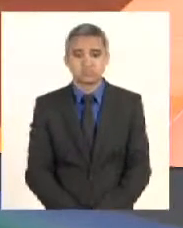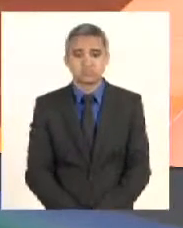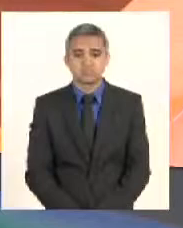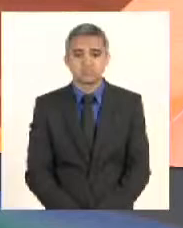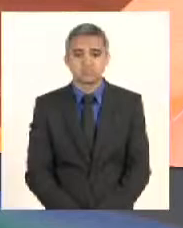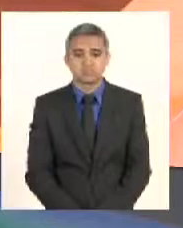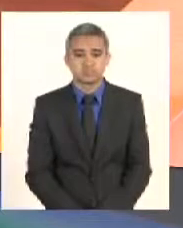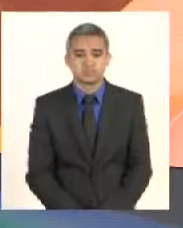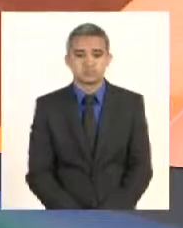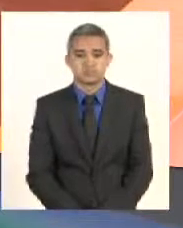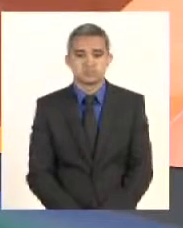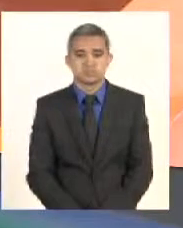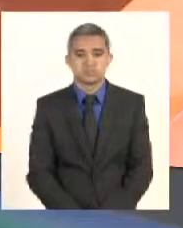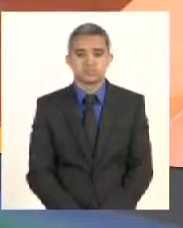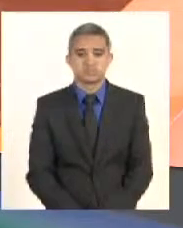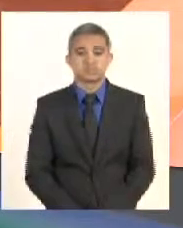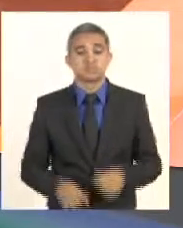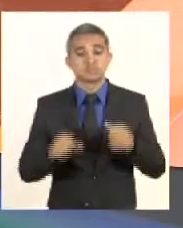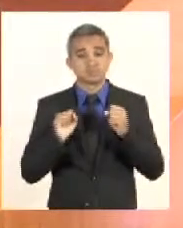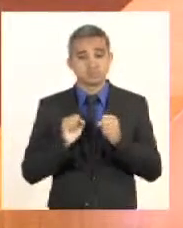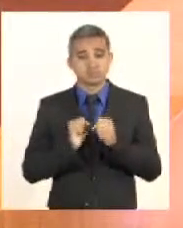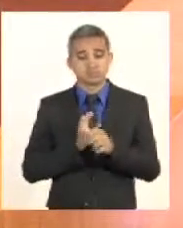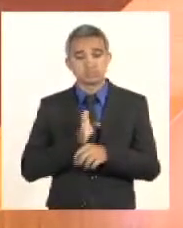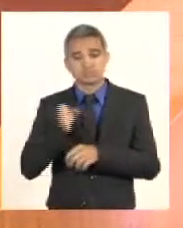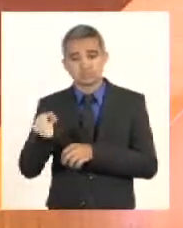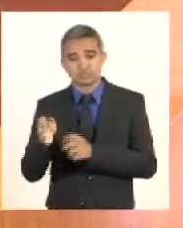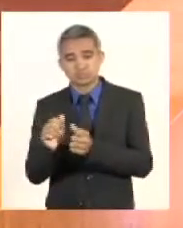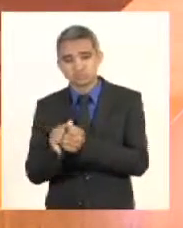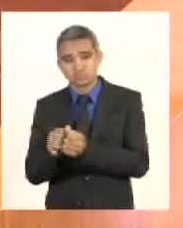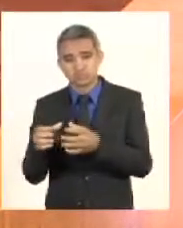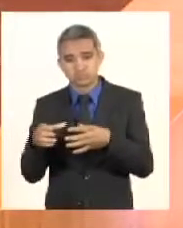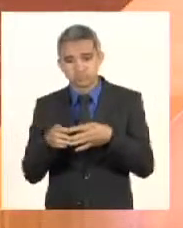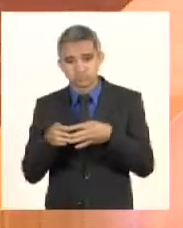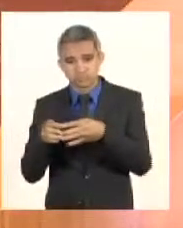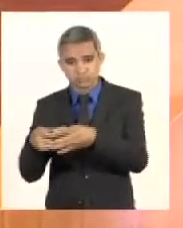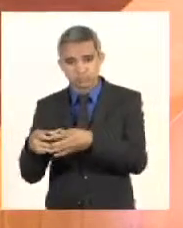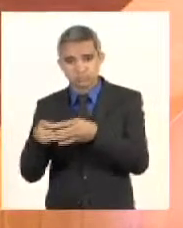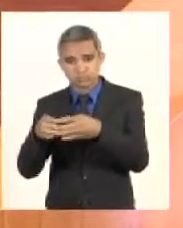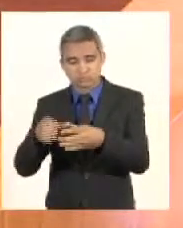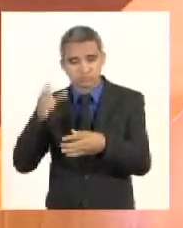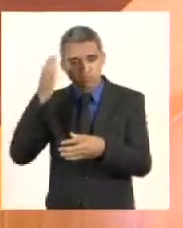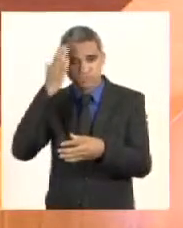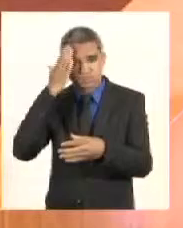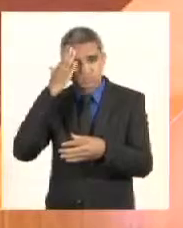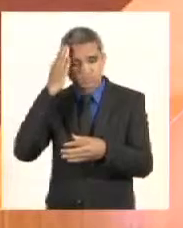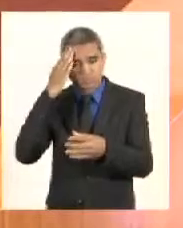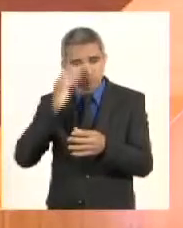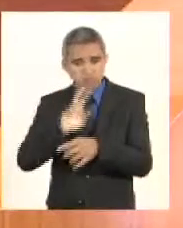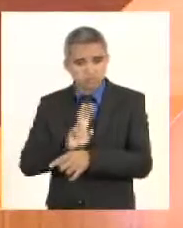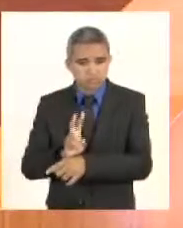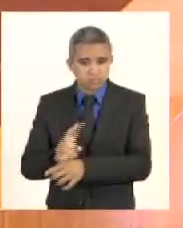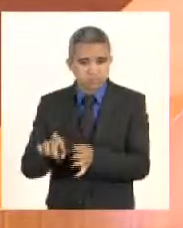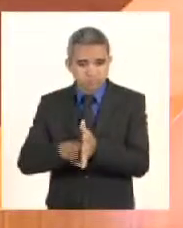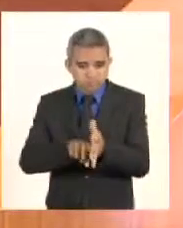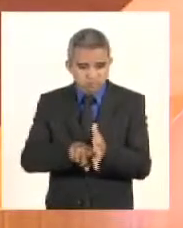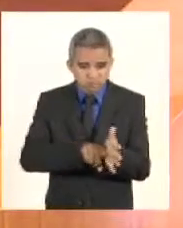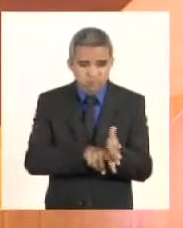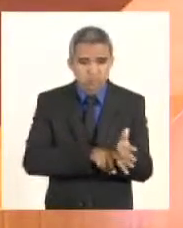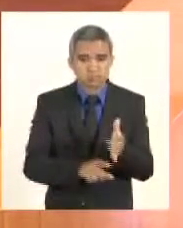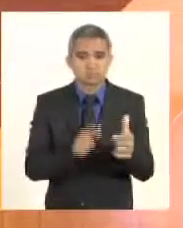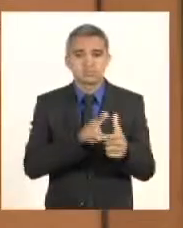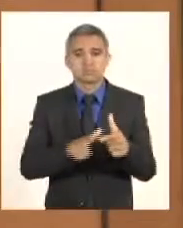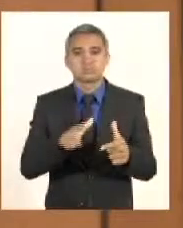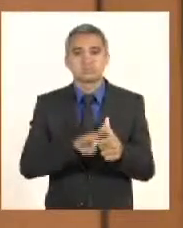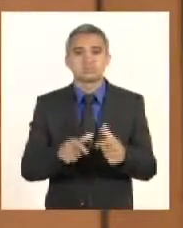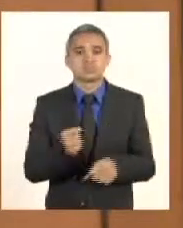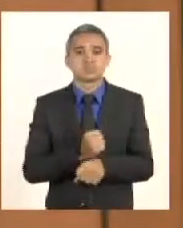dessemos um parecer, corressemos junto a essa, com essa comissão, para saber realmente a problemática dessas obras, como